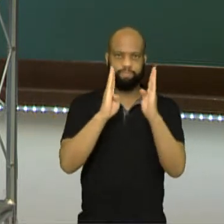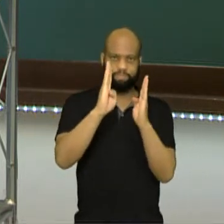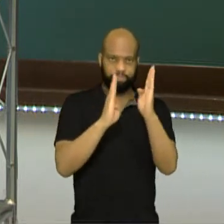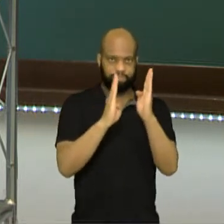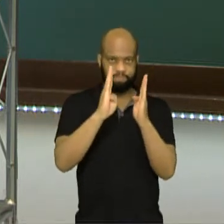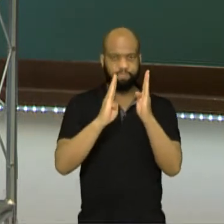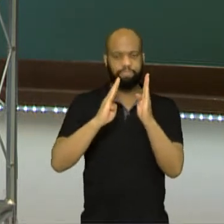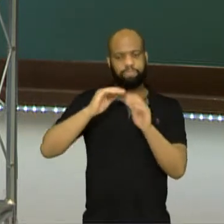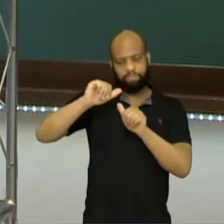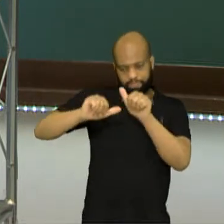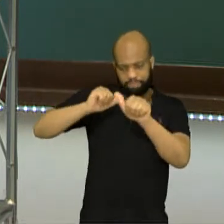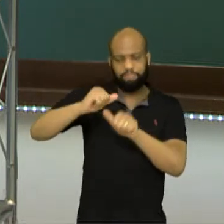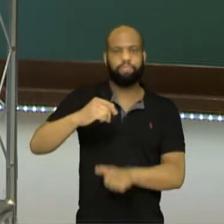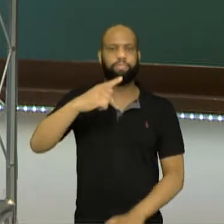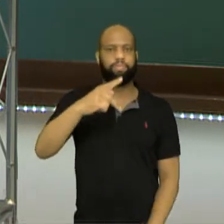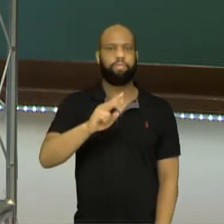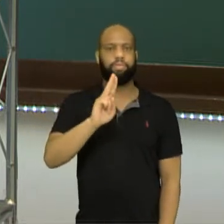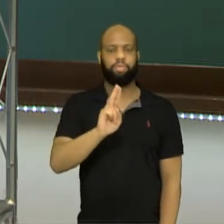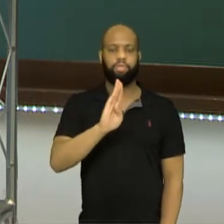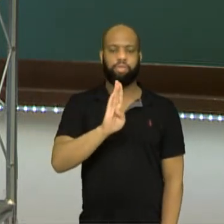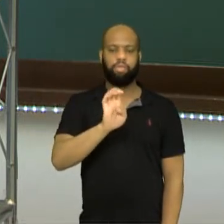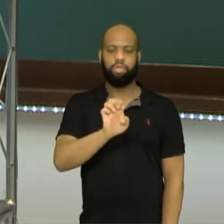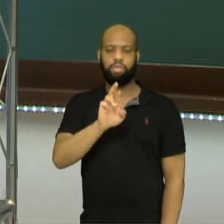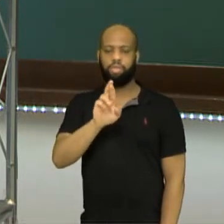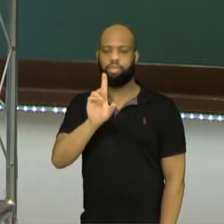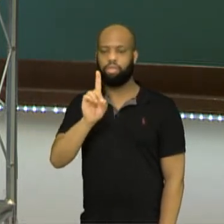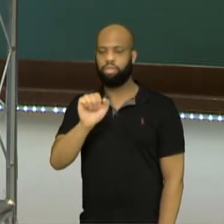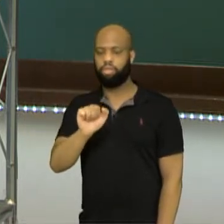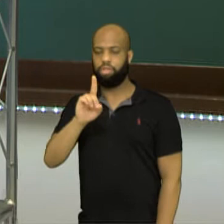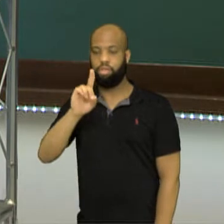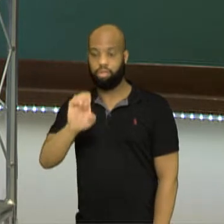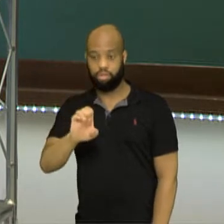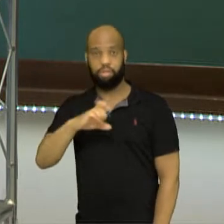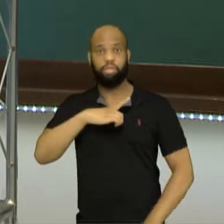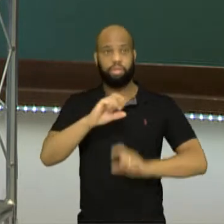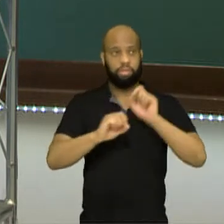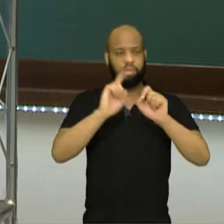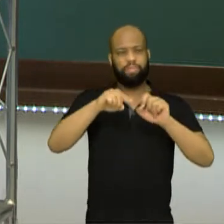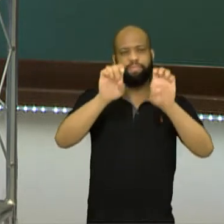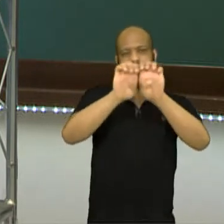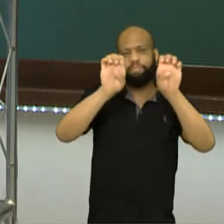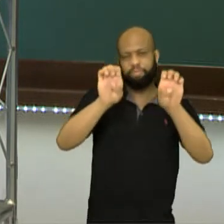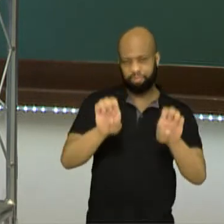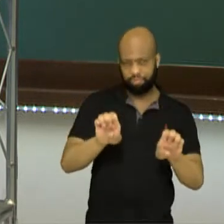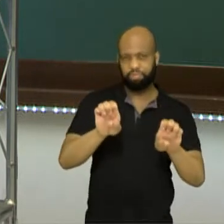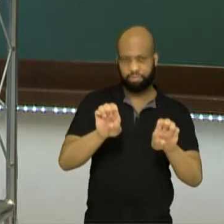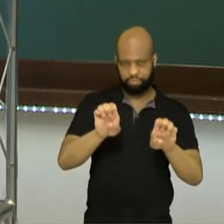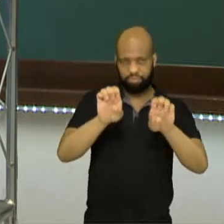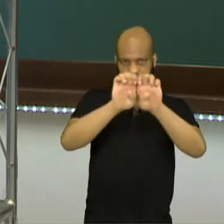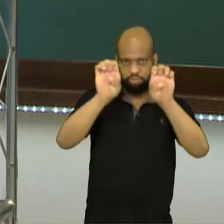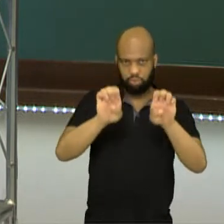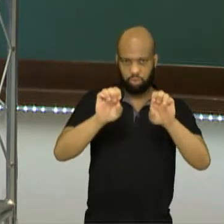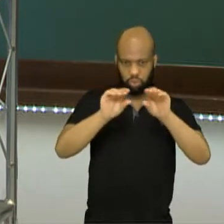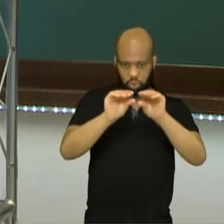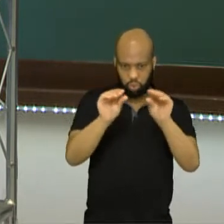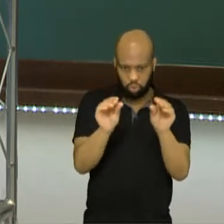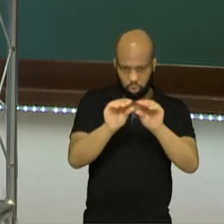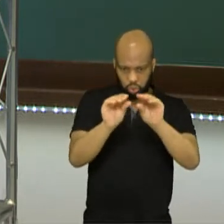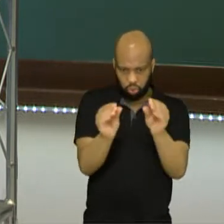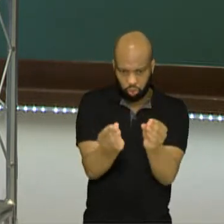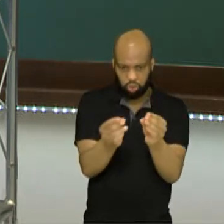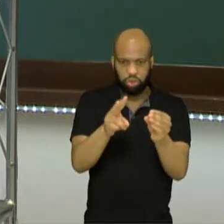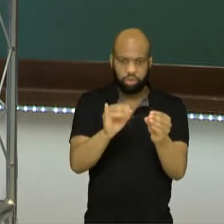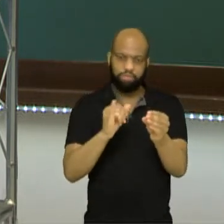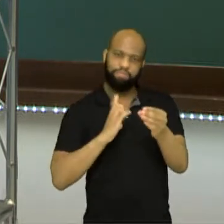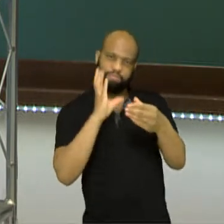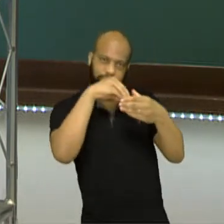ela tem essa fase proliferativa, onde uma espécie de uma estrutura membranosa vai abrigar um ovócito